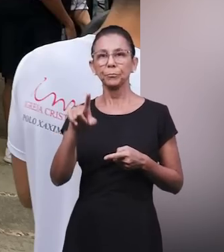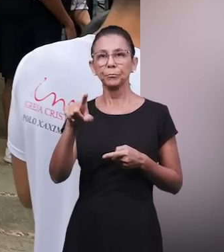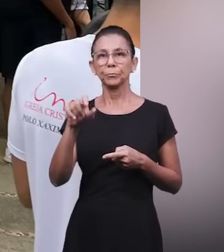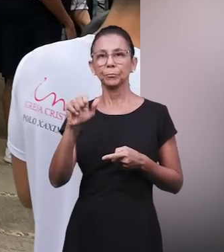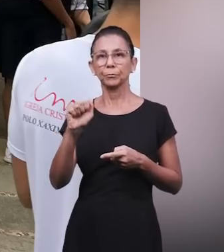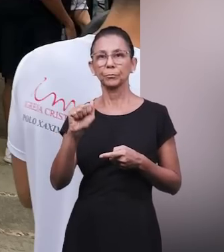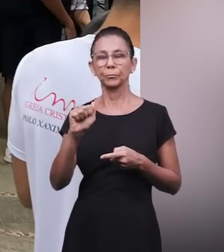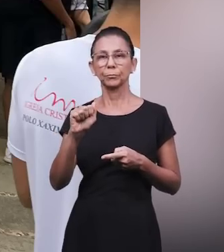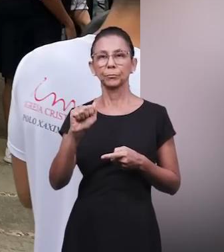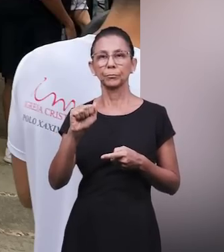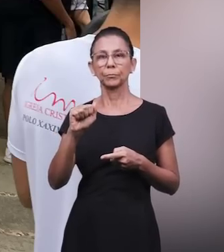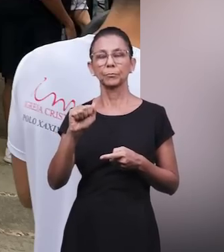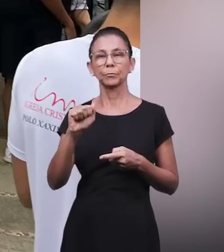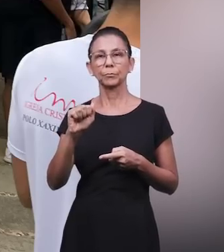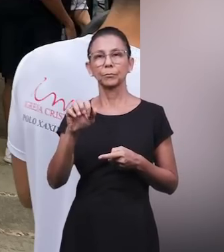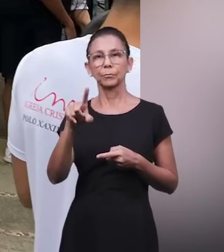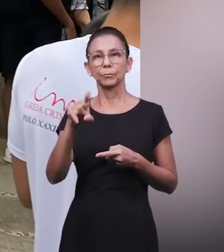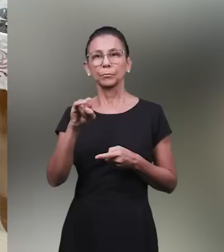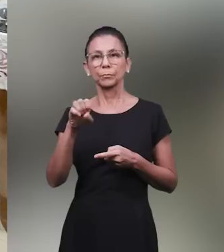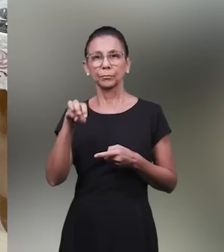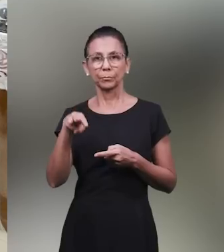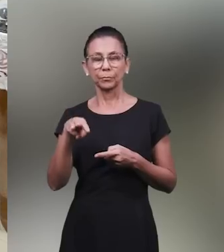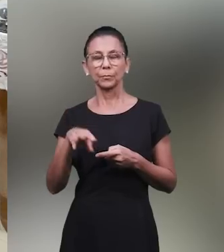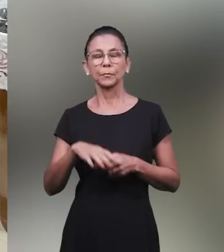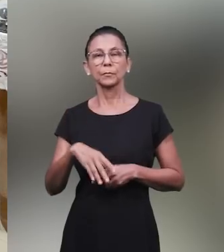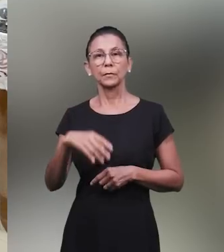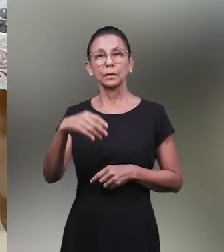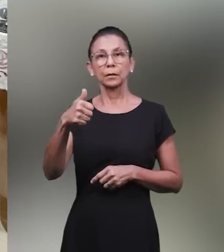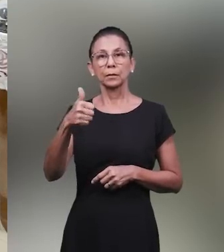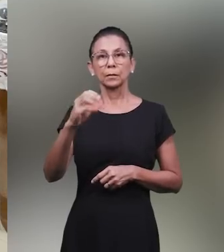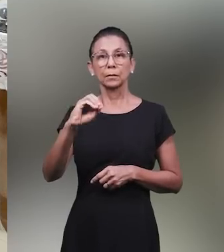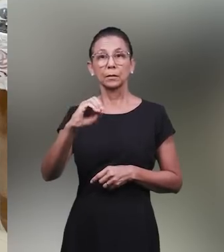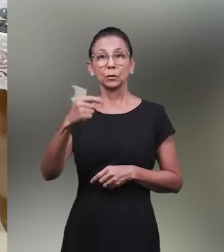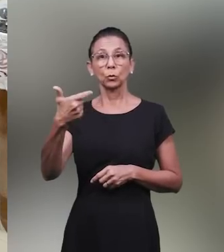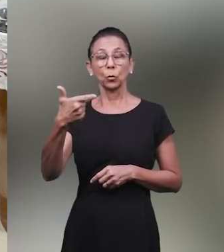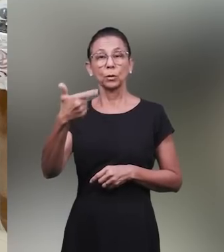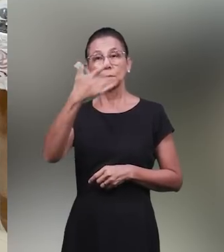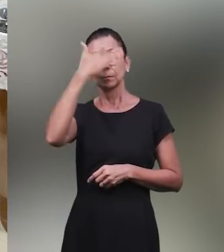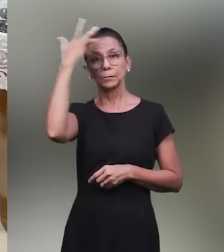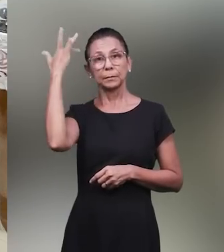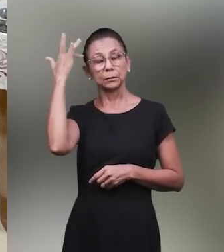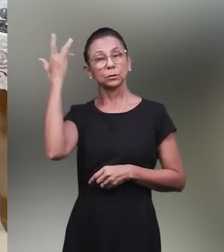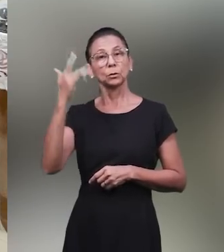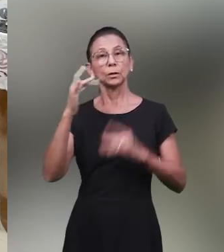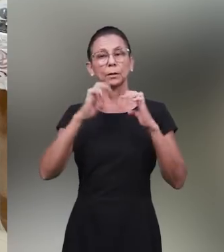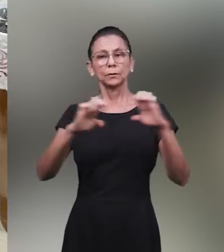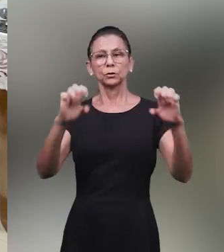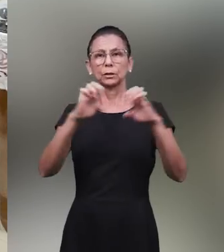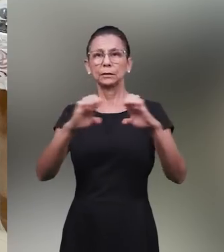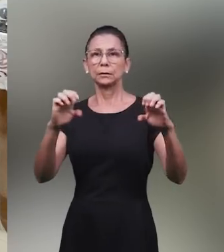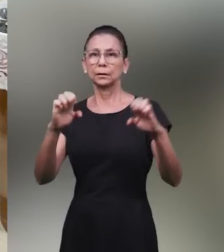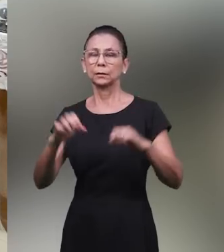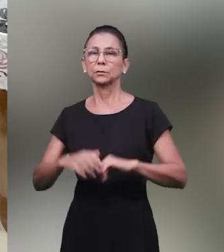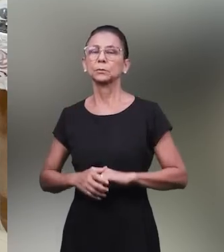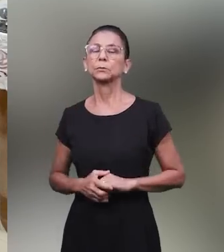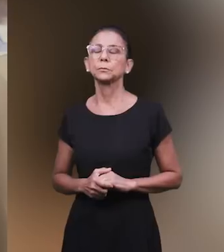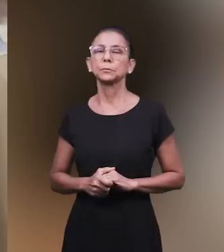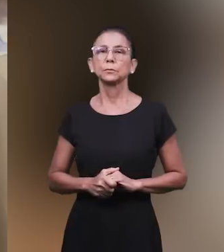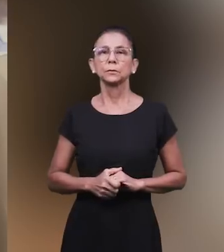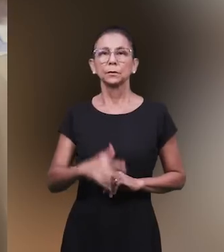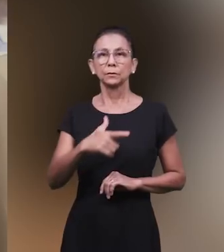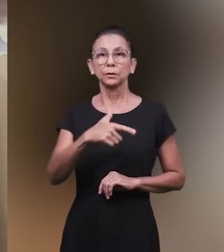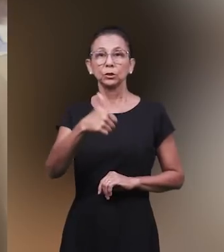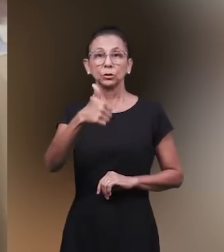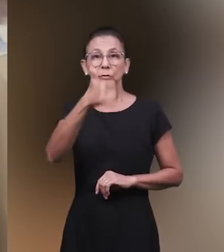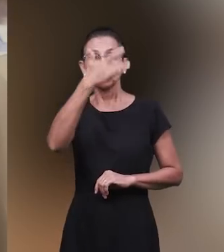igreja do bairro Xaxim, onde 102 irmãos participaram dessa evangelização, sendo eles 21 visitantes. E na igreja